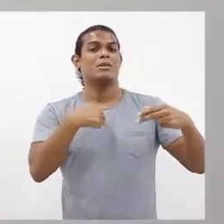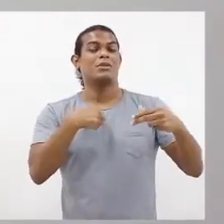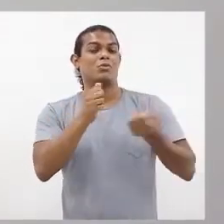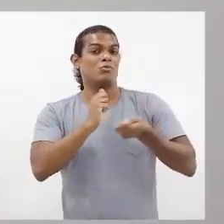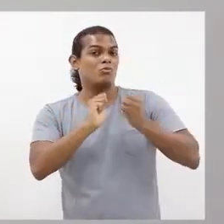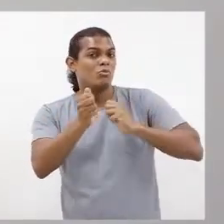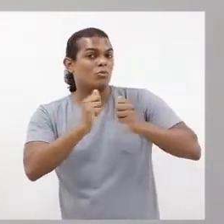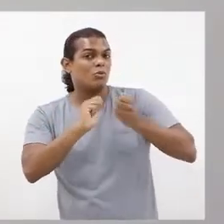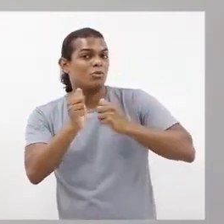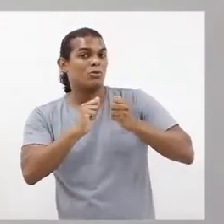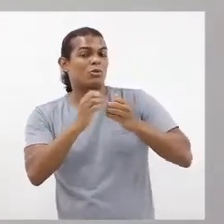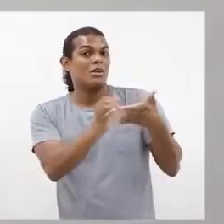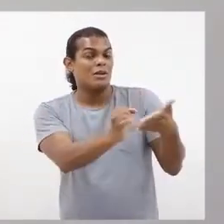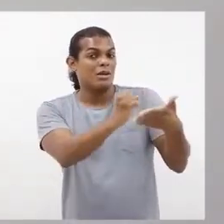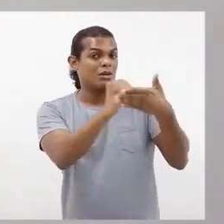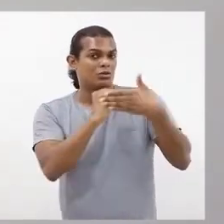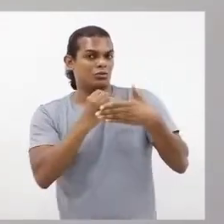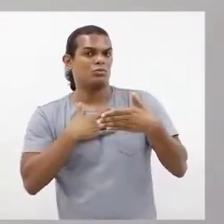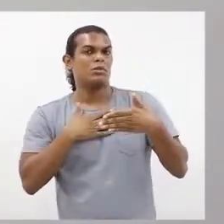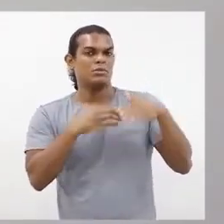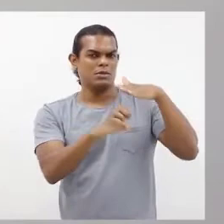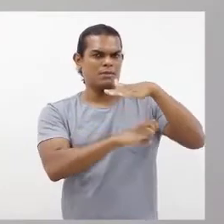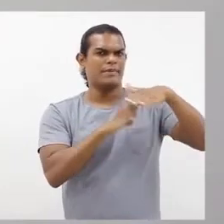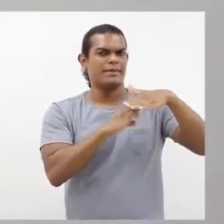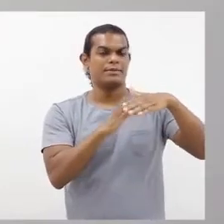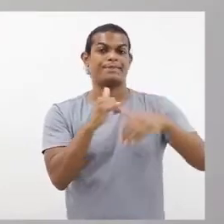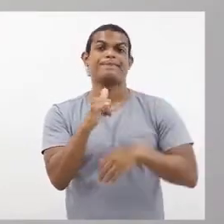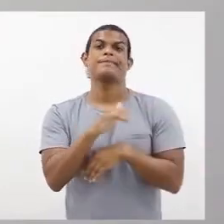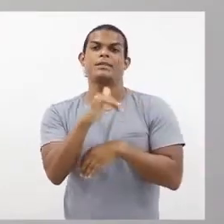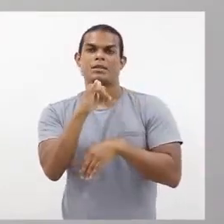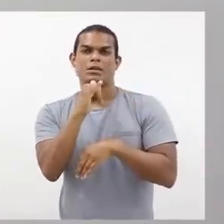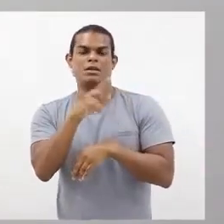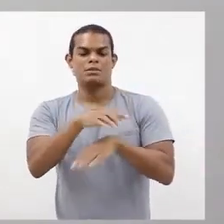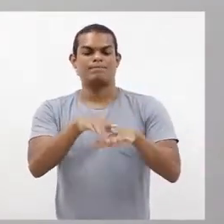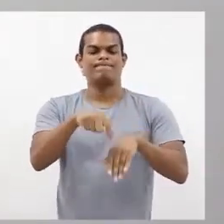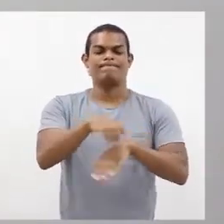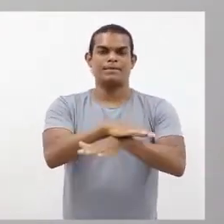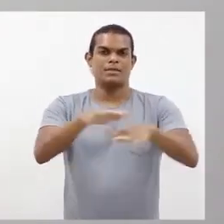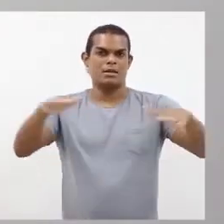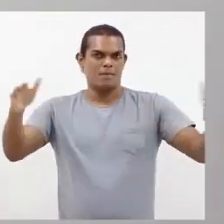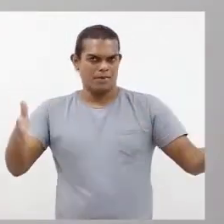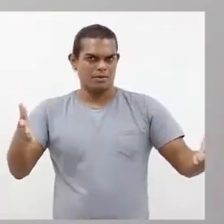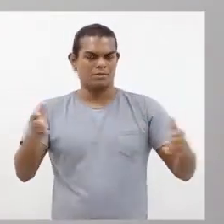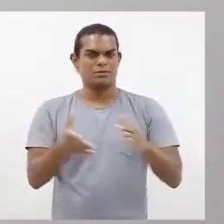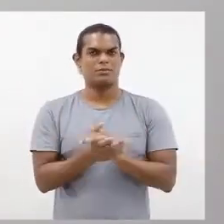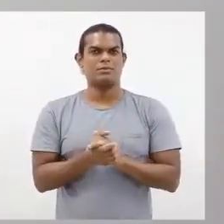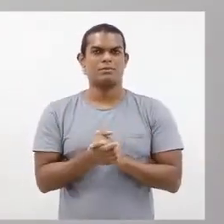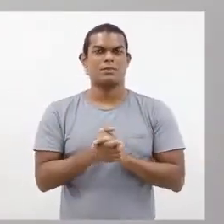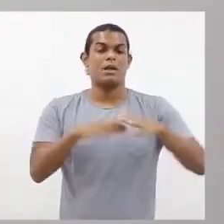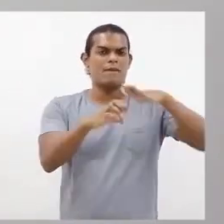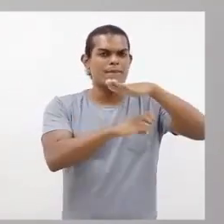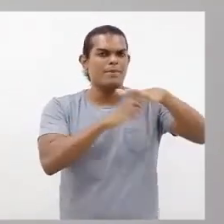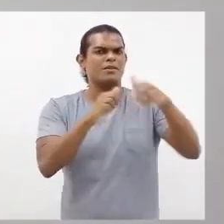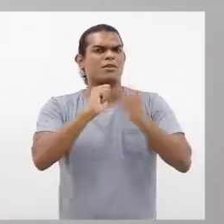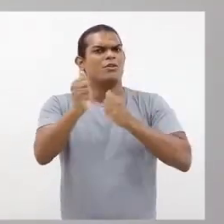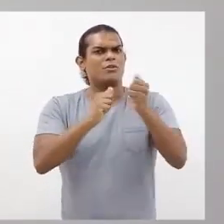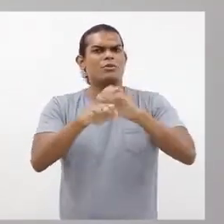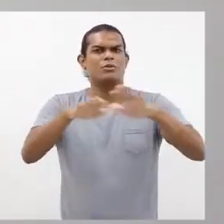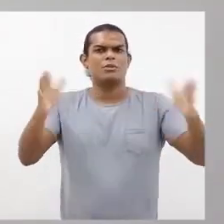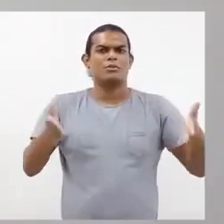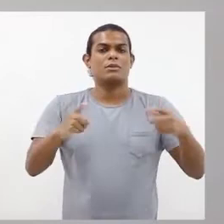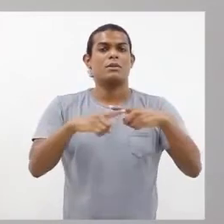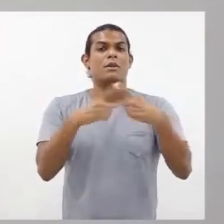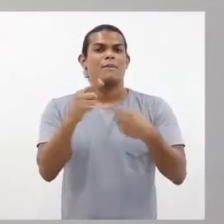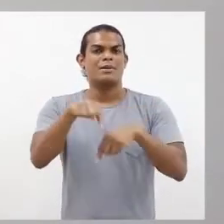empresa? Por exemplo, na nossa mesa, a minha empresa controla a mesa. Ok. Mas será que a mesa traz